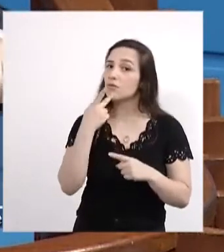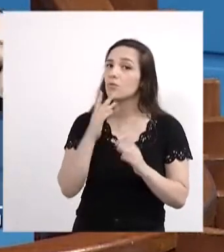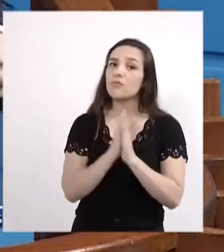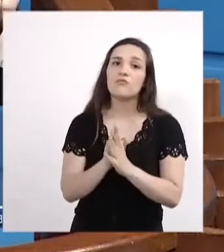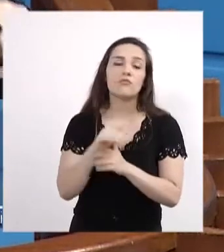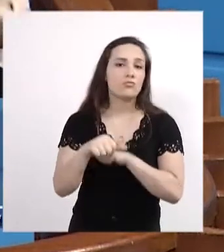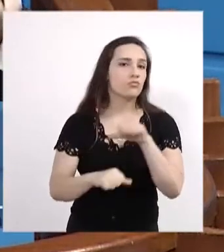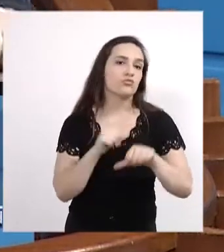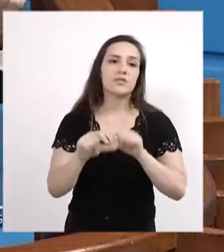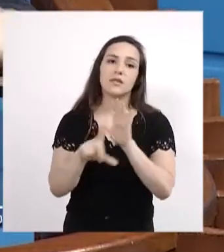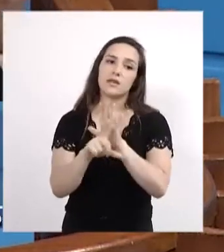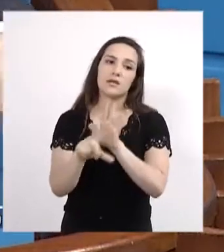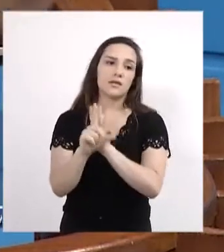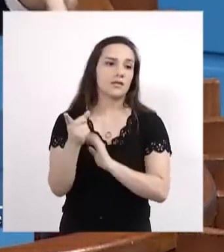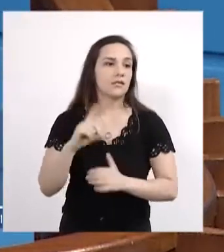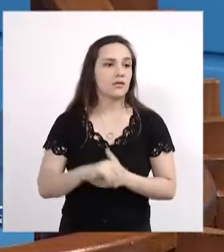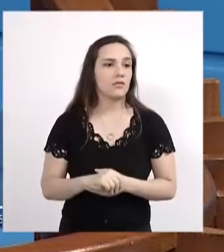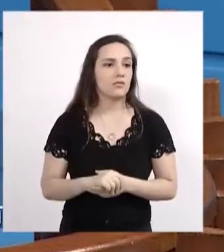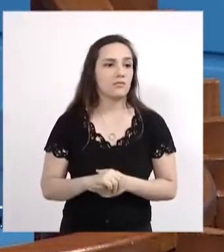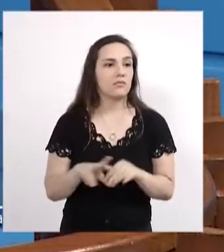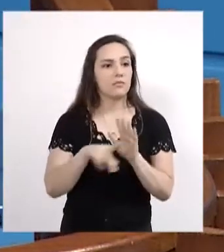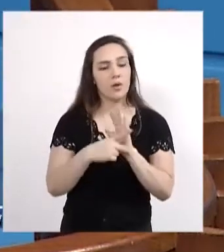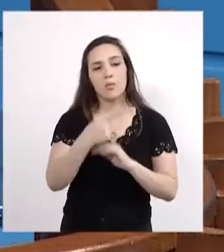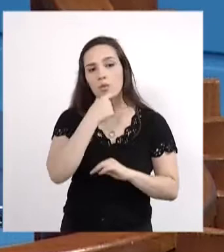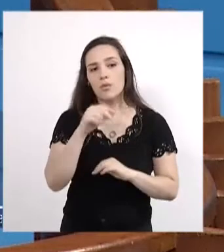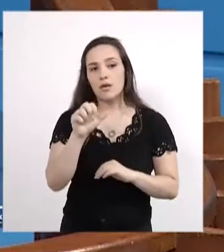lei do deputado Aririgo,